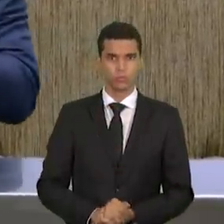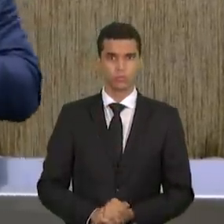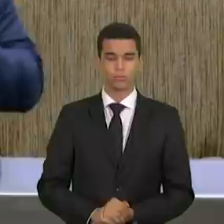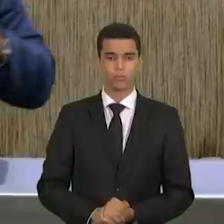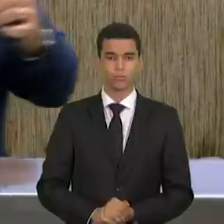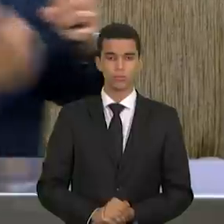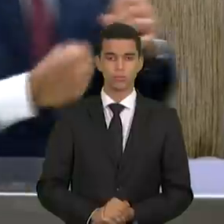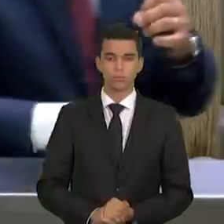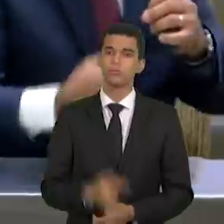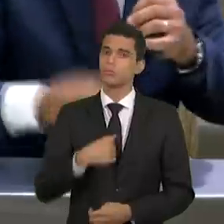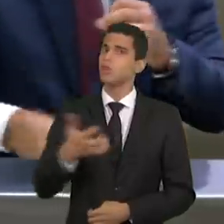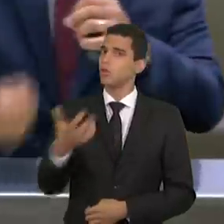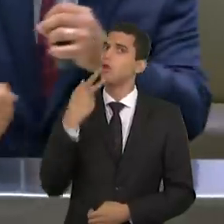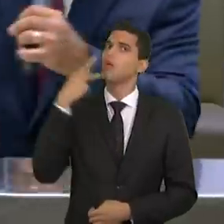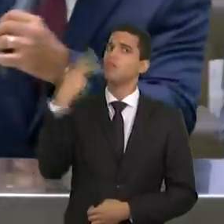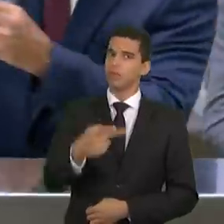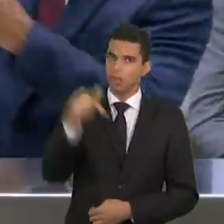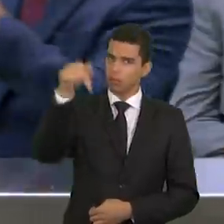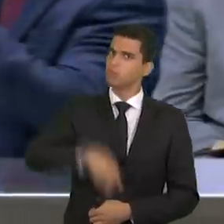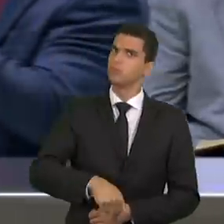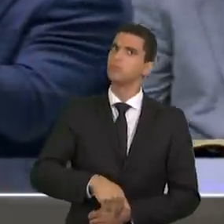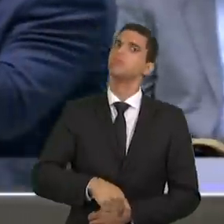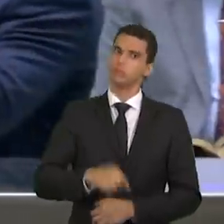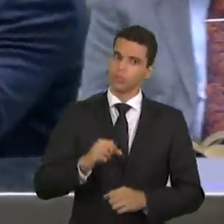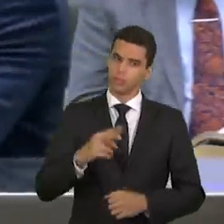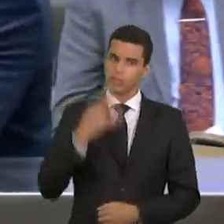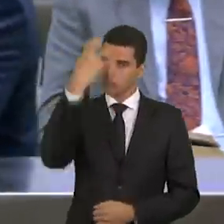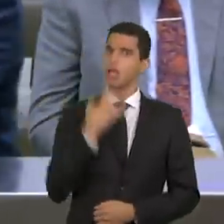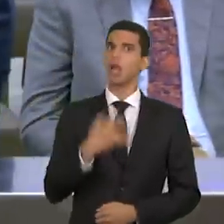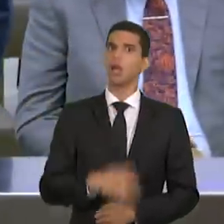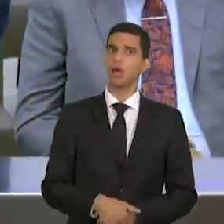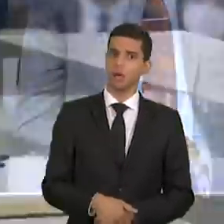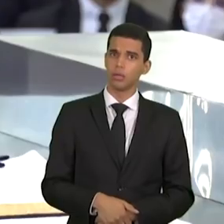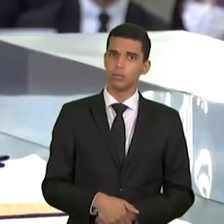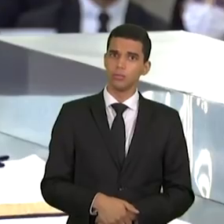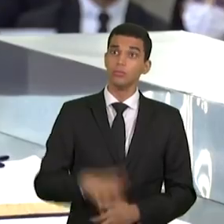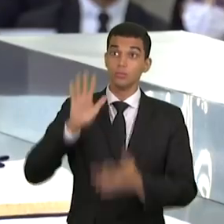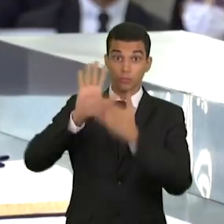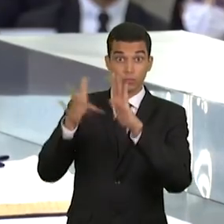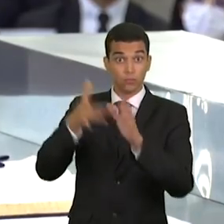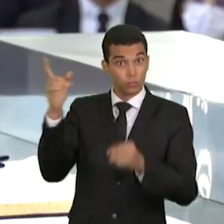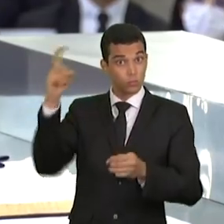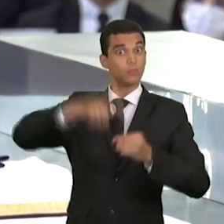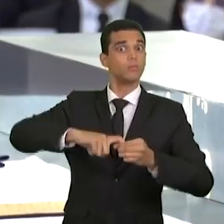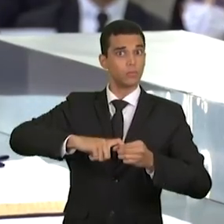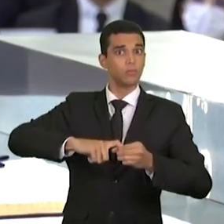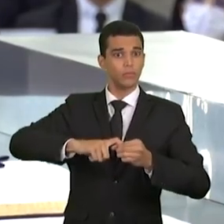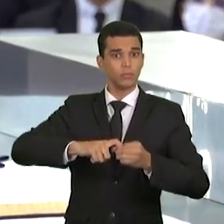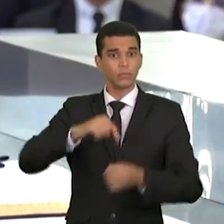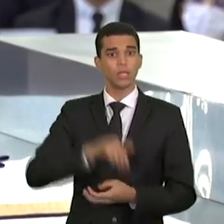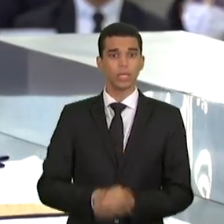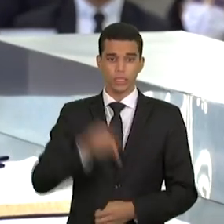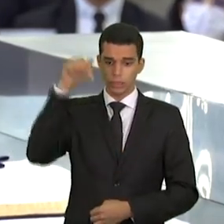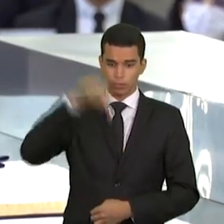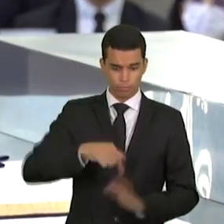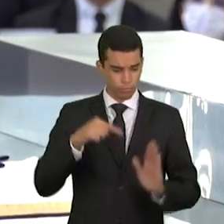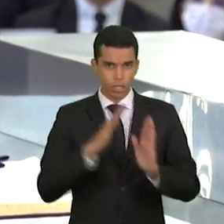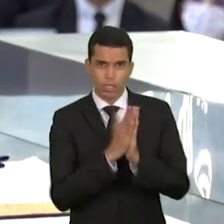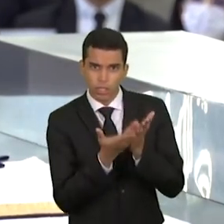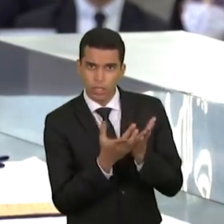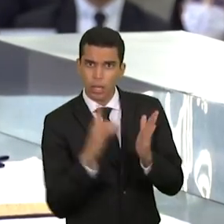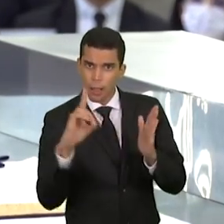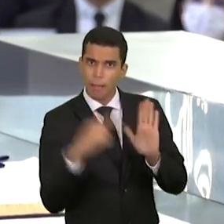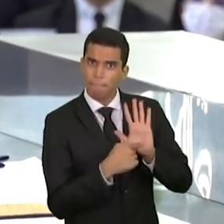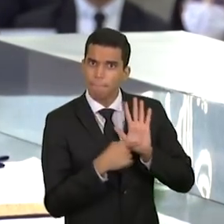eu quero tratar isto aqui com muita força. Jesus está voltando, isso aqui é uma doutrina